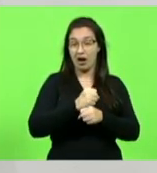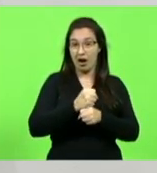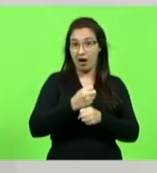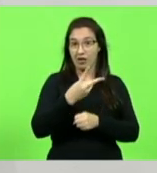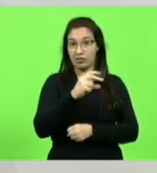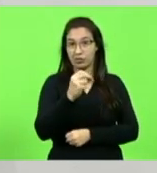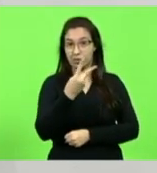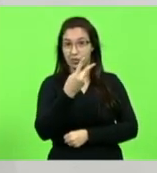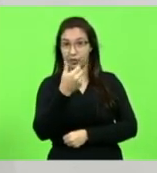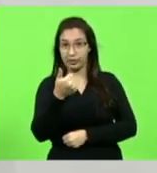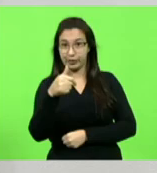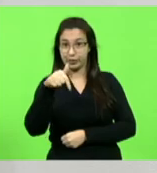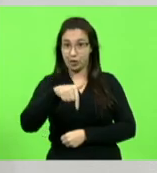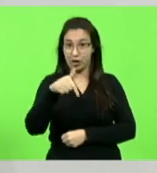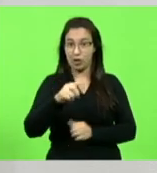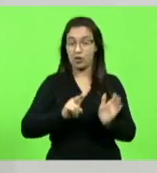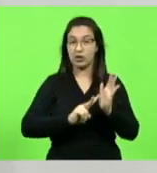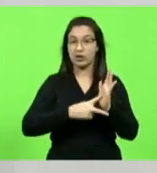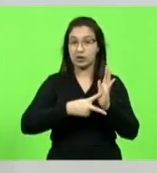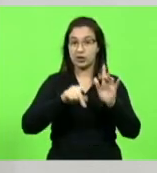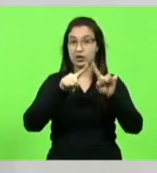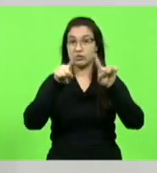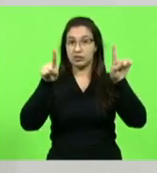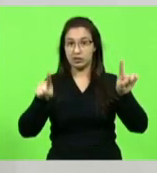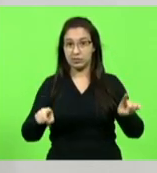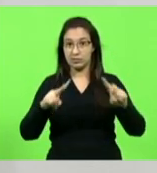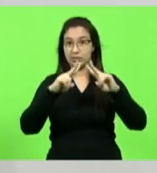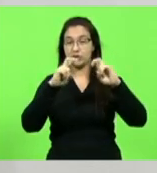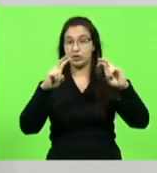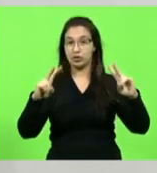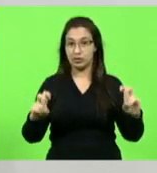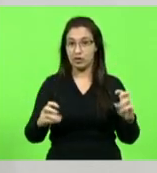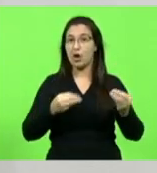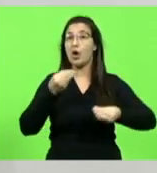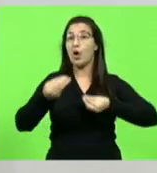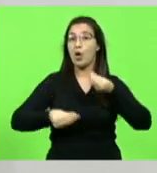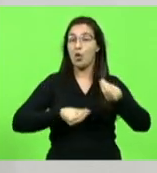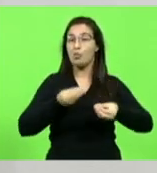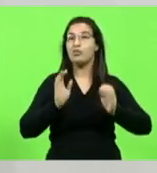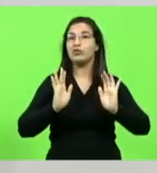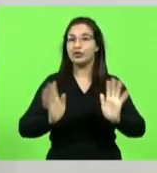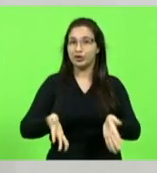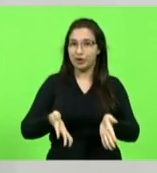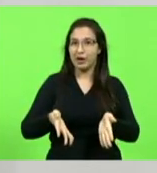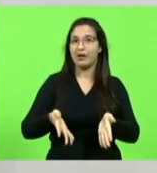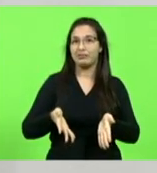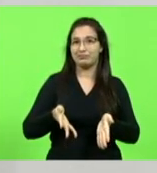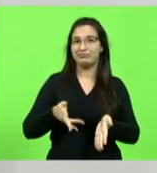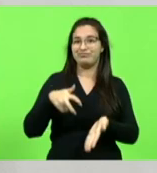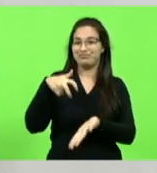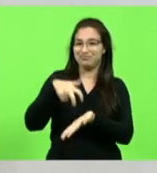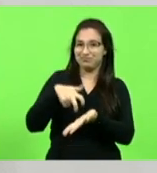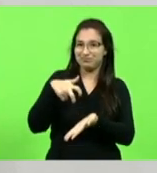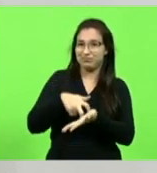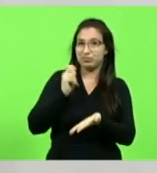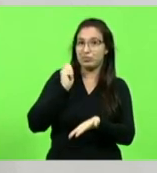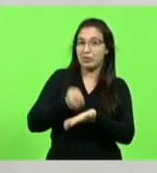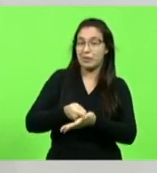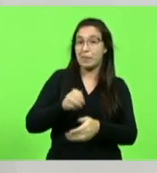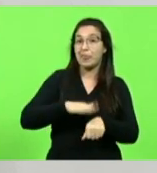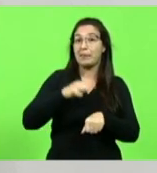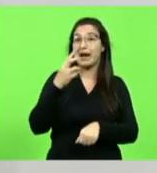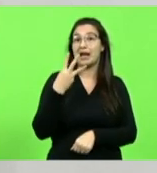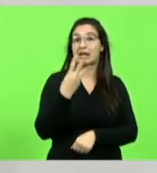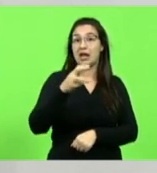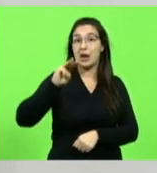só este ano, o Sindicato dos Servidores de Florianópolis já foi multado em mais de 3 milhões